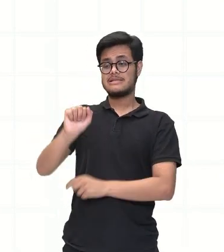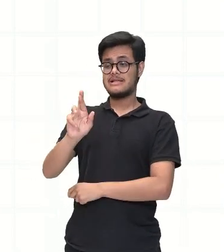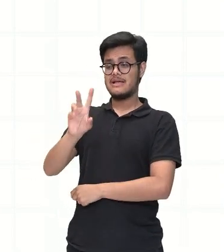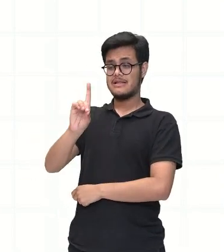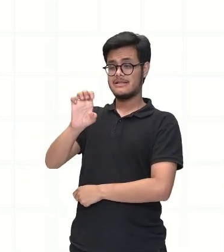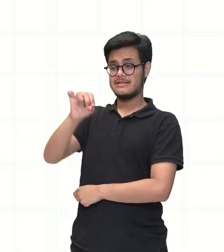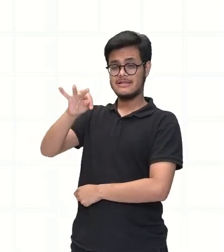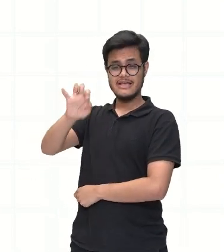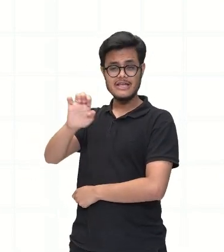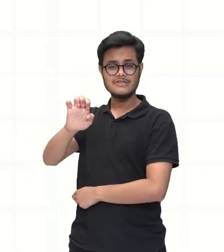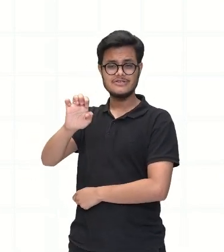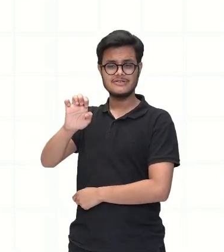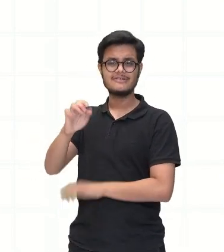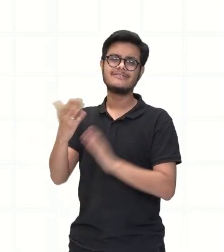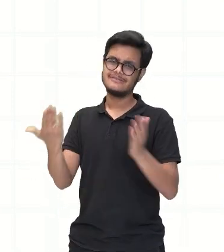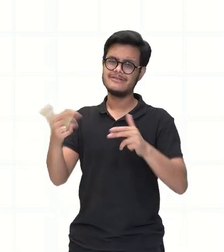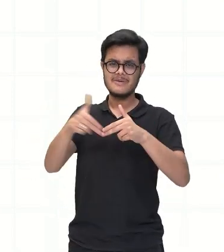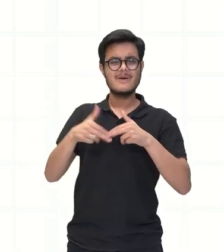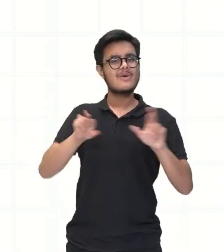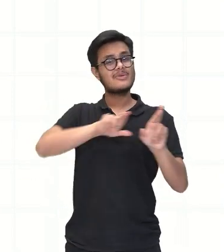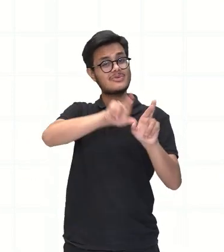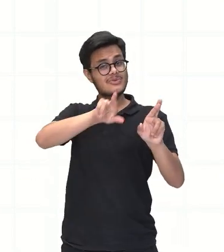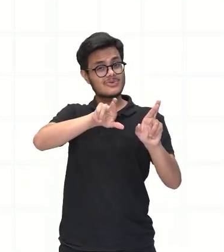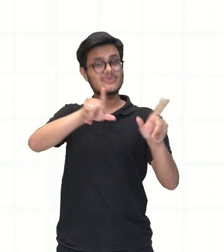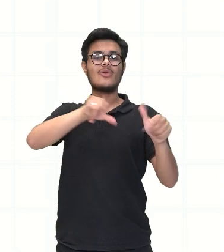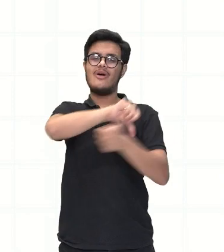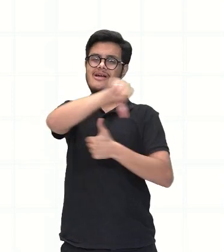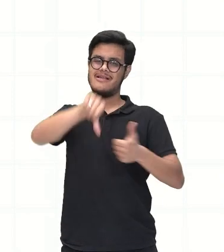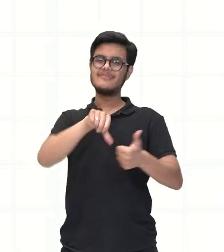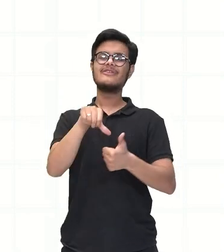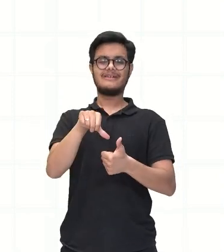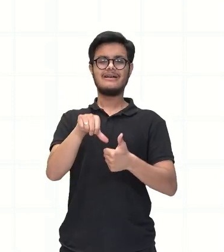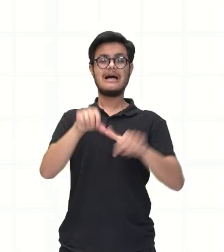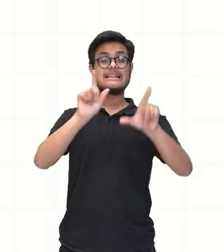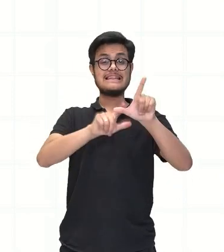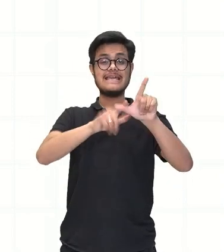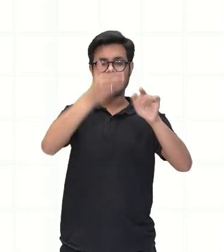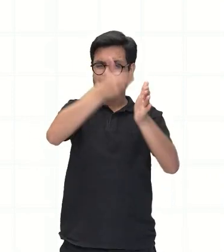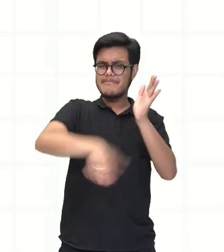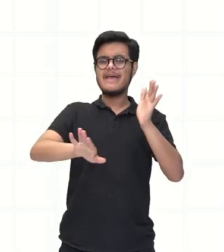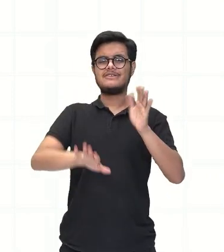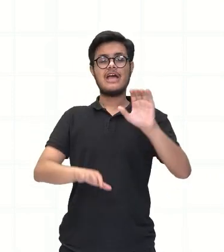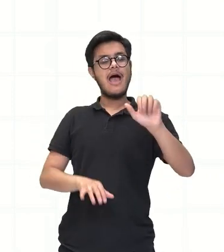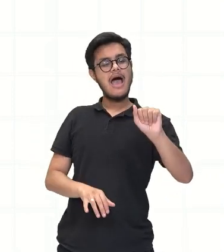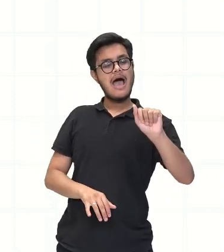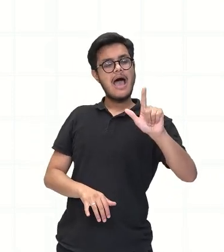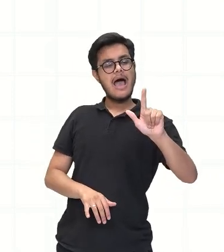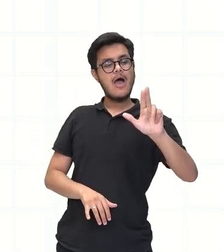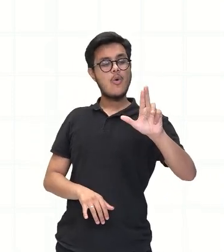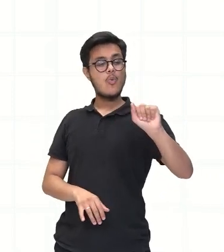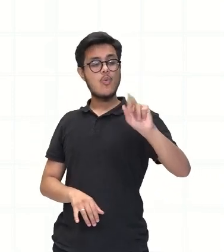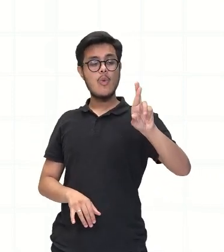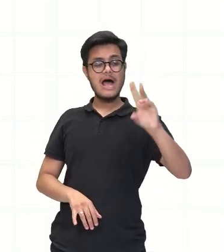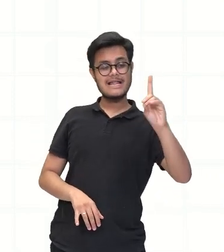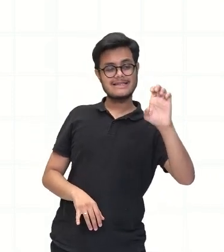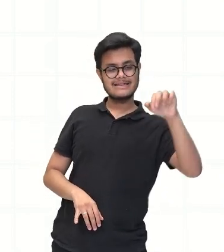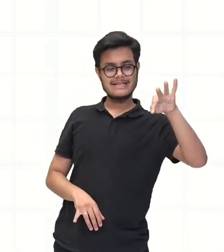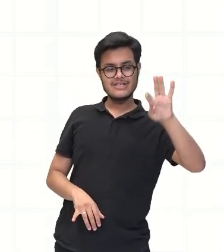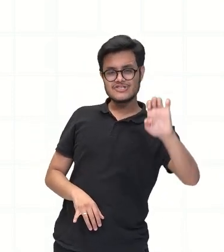ardente. Notaram aí? Então temos aí essa aglutinação. Essas palavras elas vão se juntar e elas